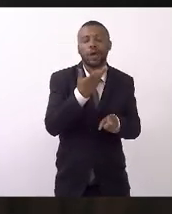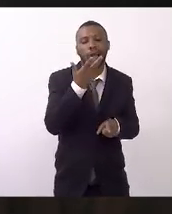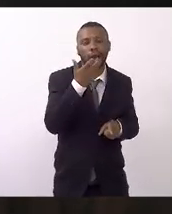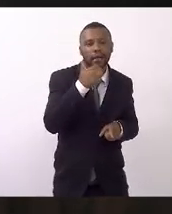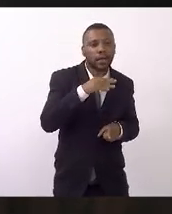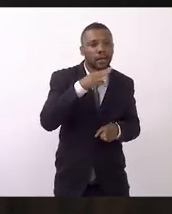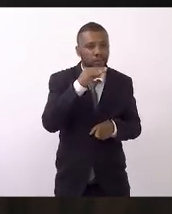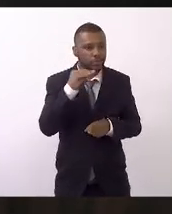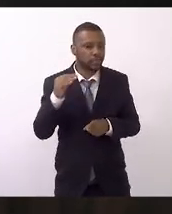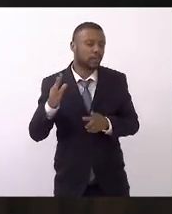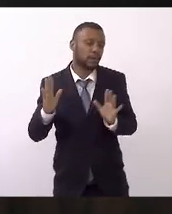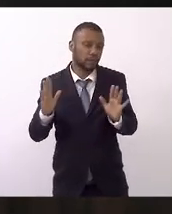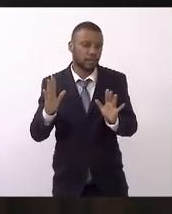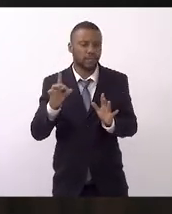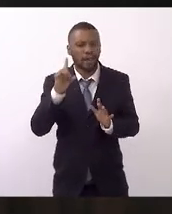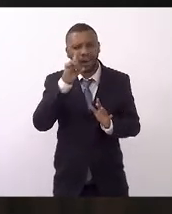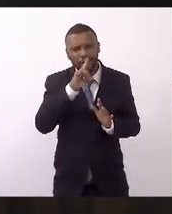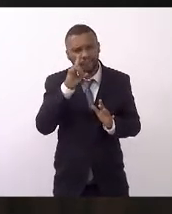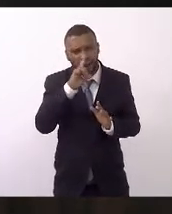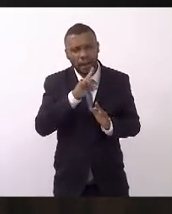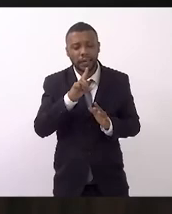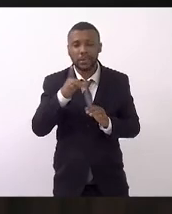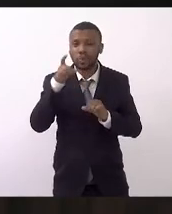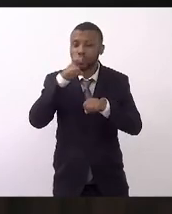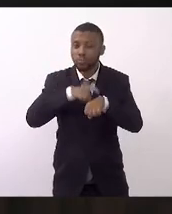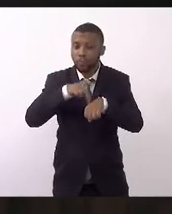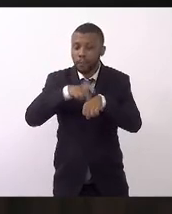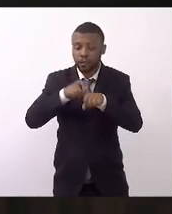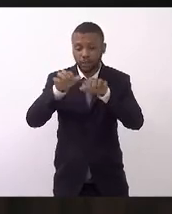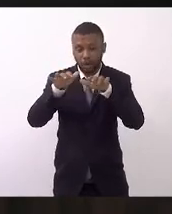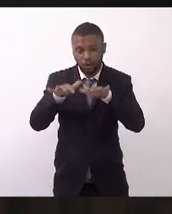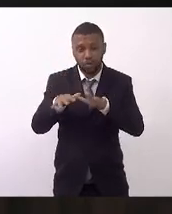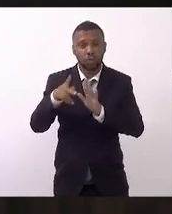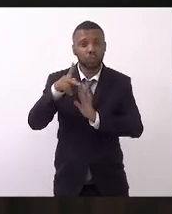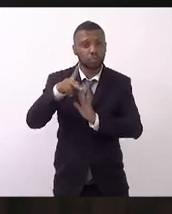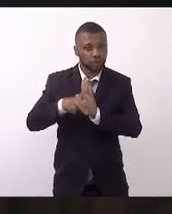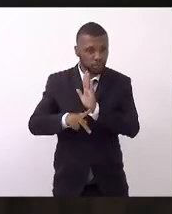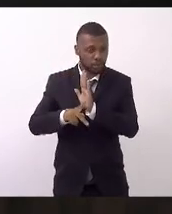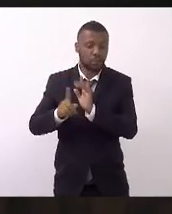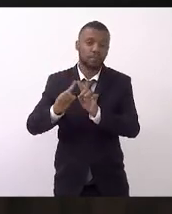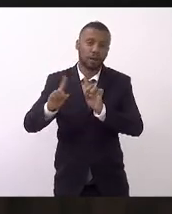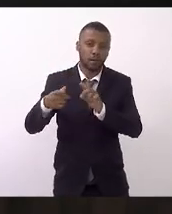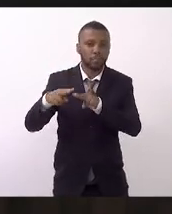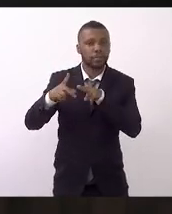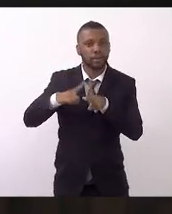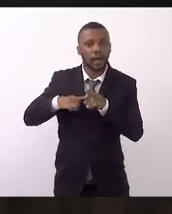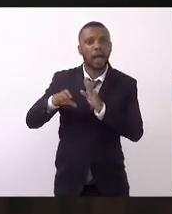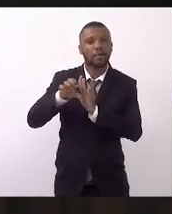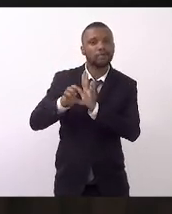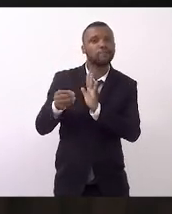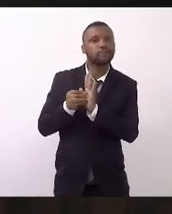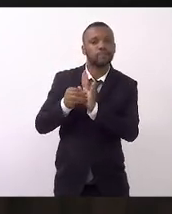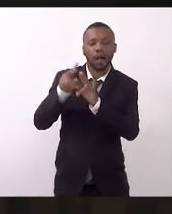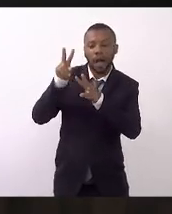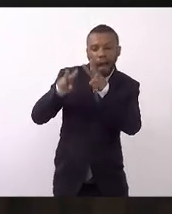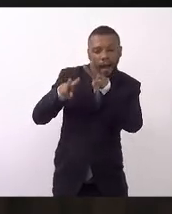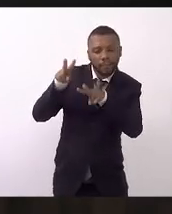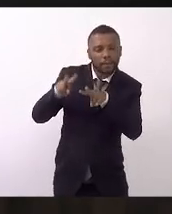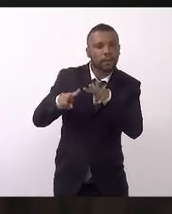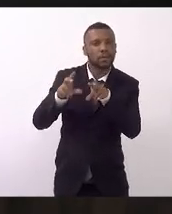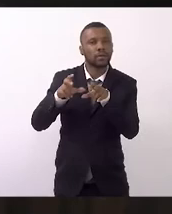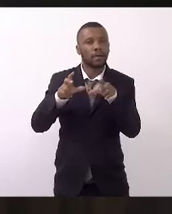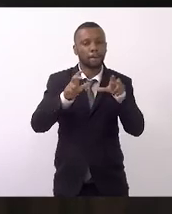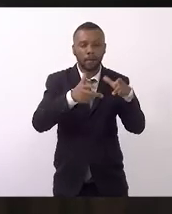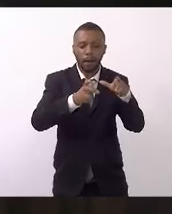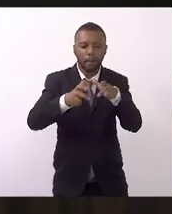esse adolescente. Vai ter uma falha aqui na construção do projeto, mas para isso que existem as emendas, a avaliação das comissões. Não